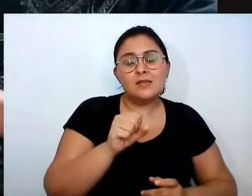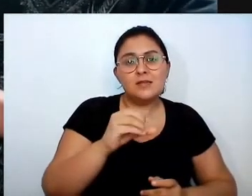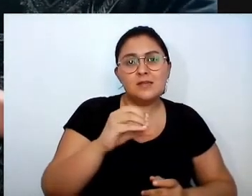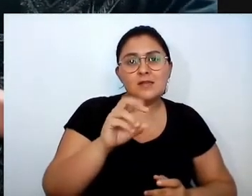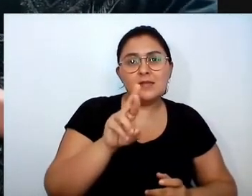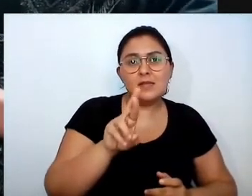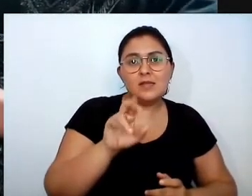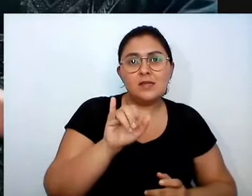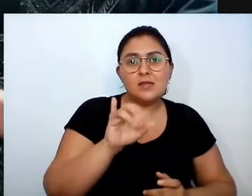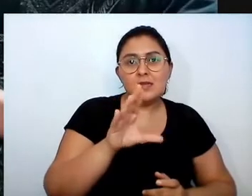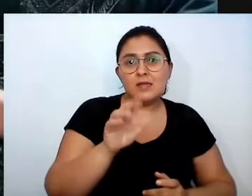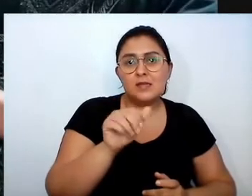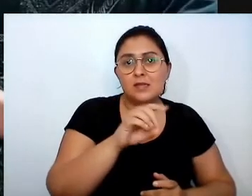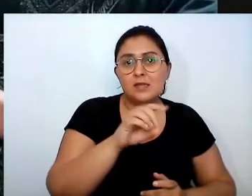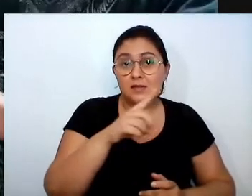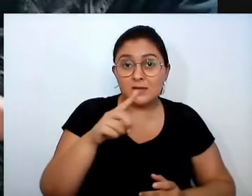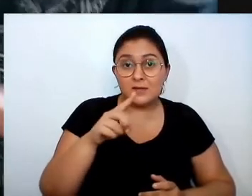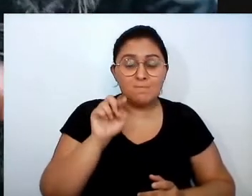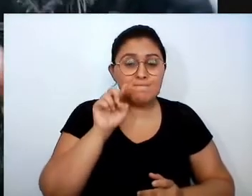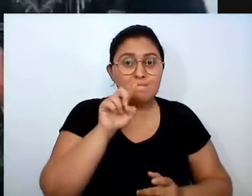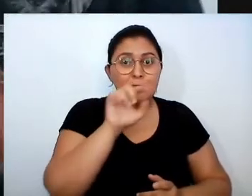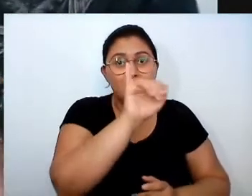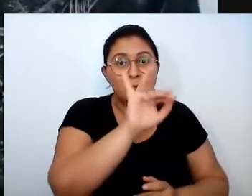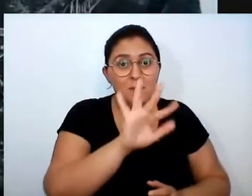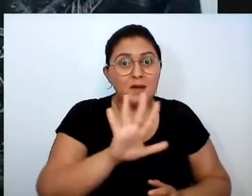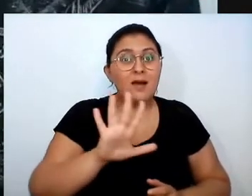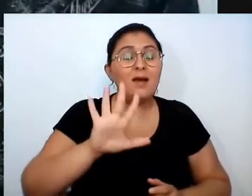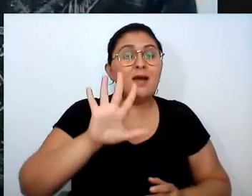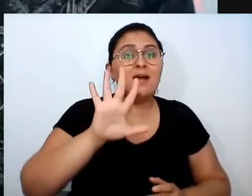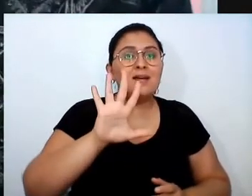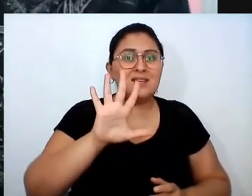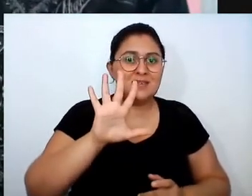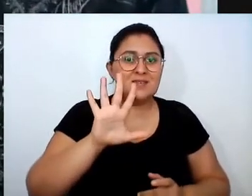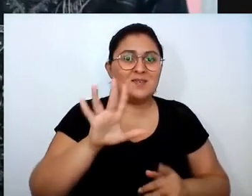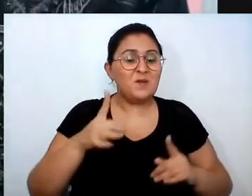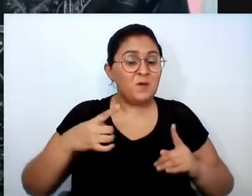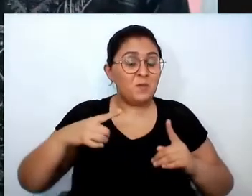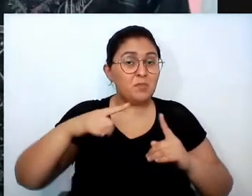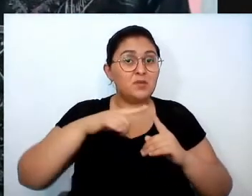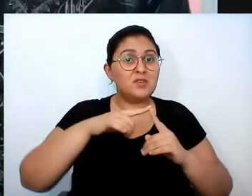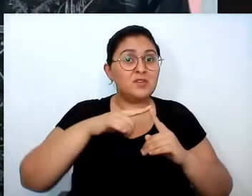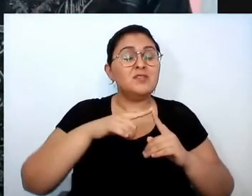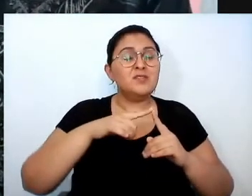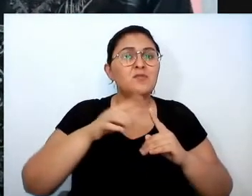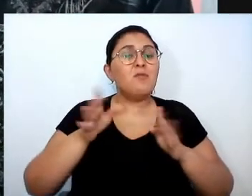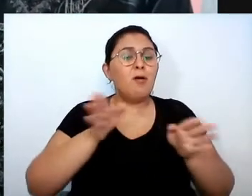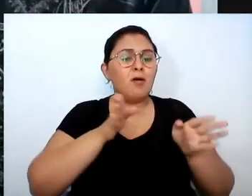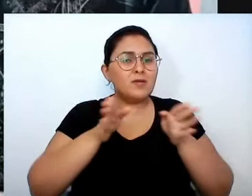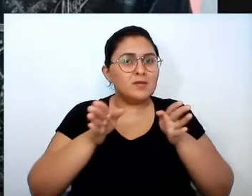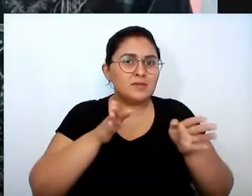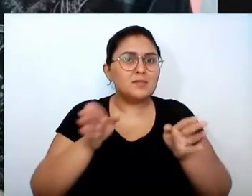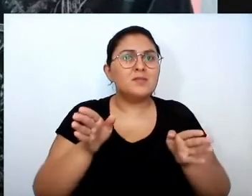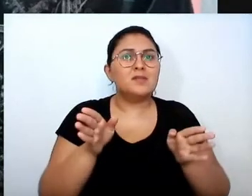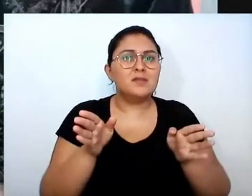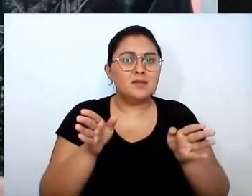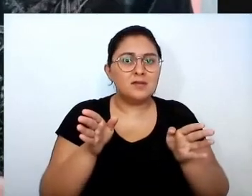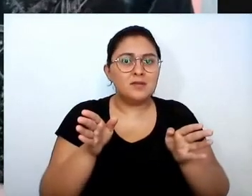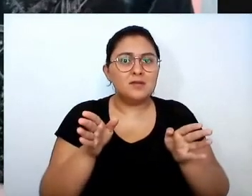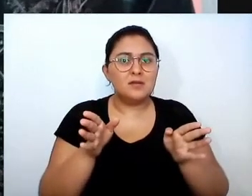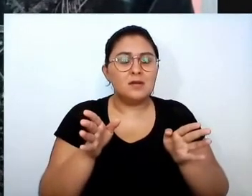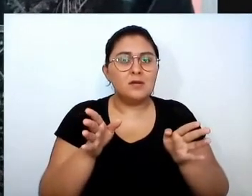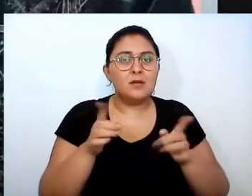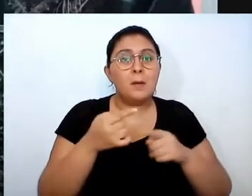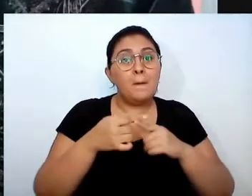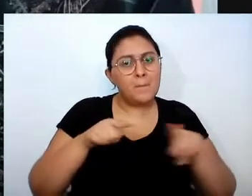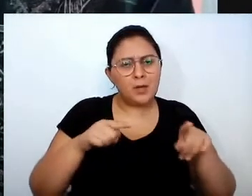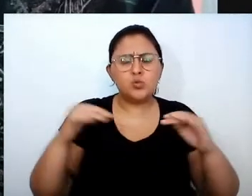colocando, tentar organizar o material para ficar o mais próximo possível do material original, né? Para a